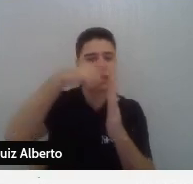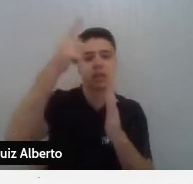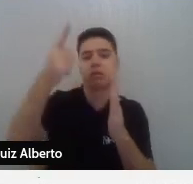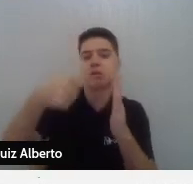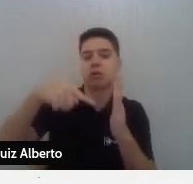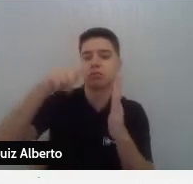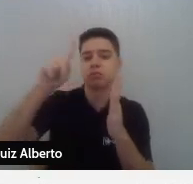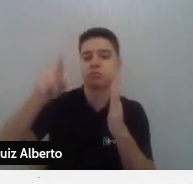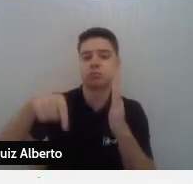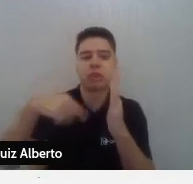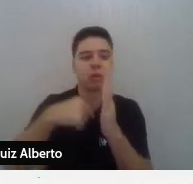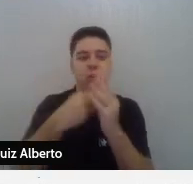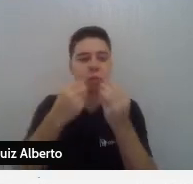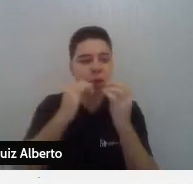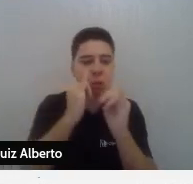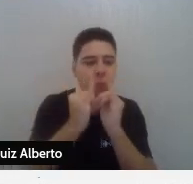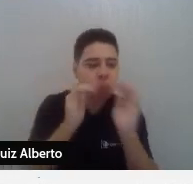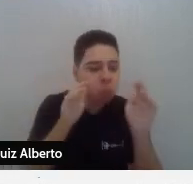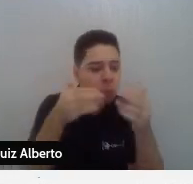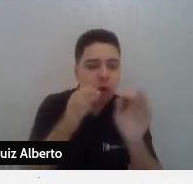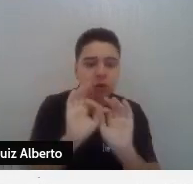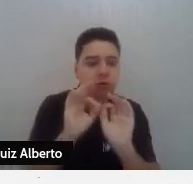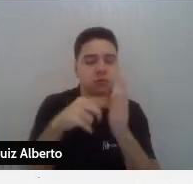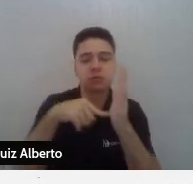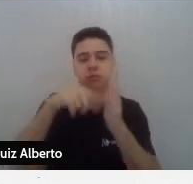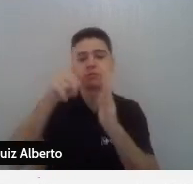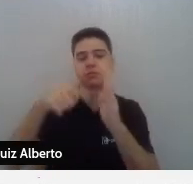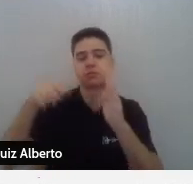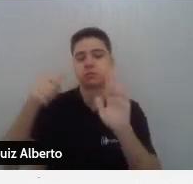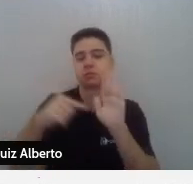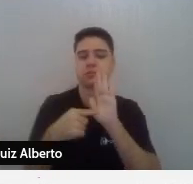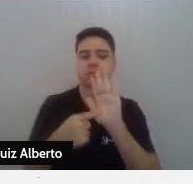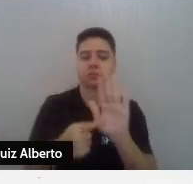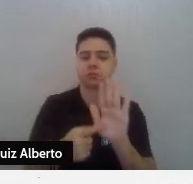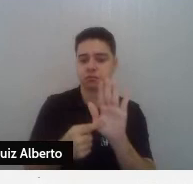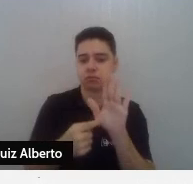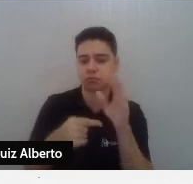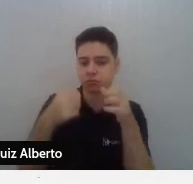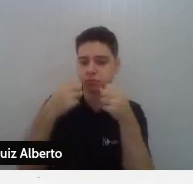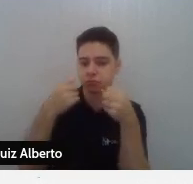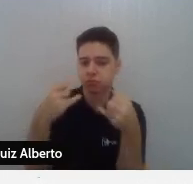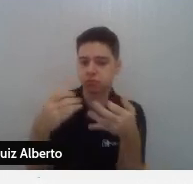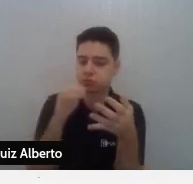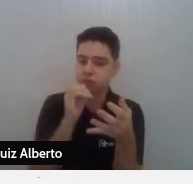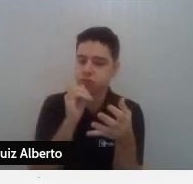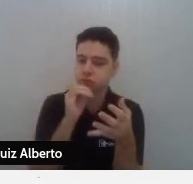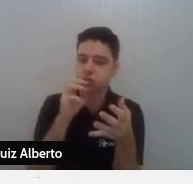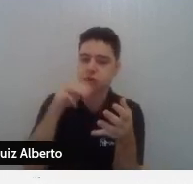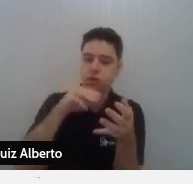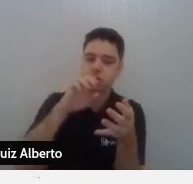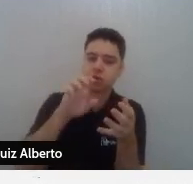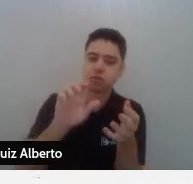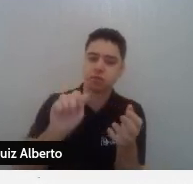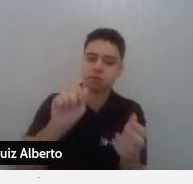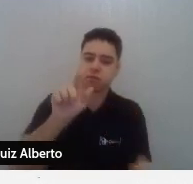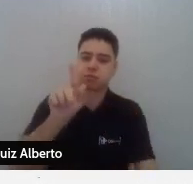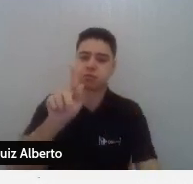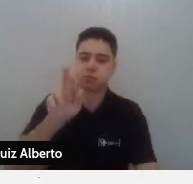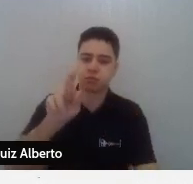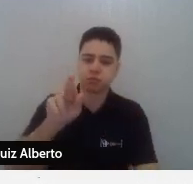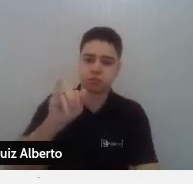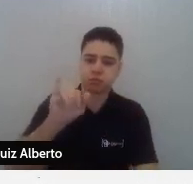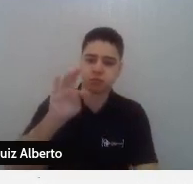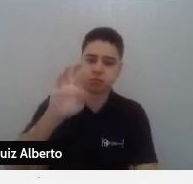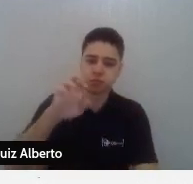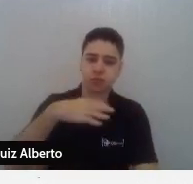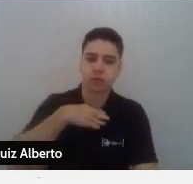detalhes. Aqui eu trago um pouquinho sobre uma obra do Magritte, que chama O Filho